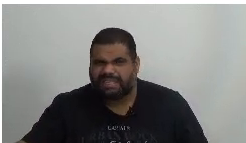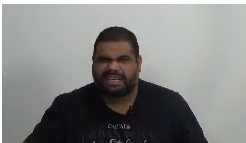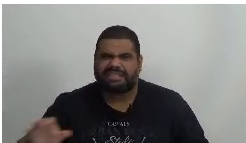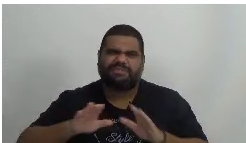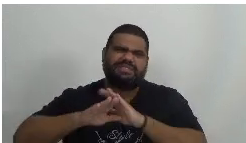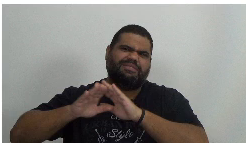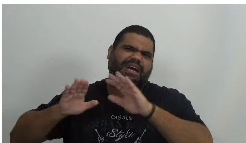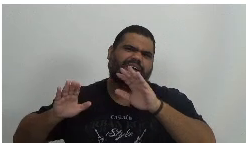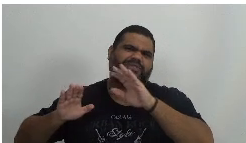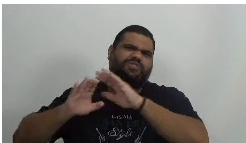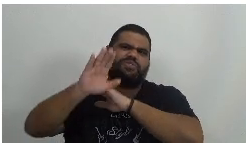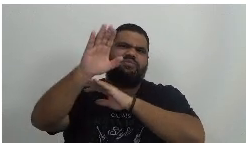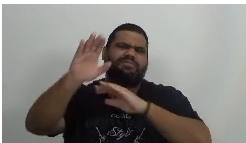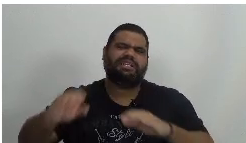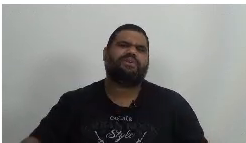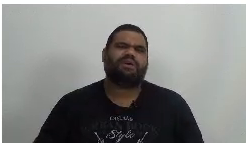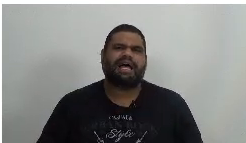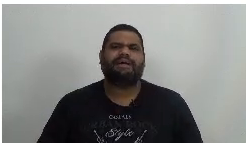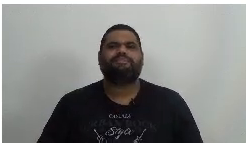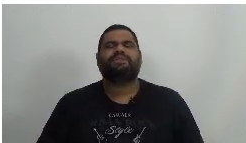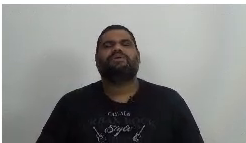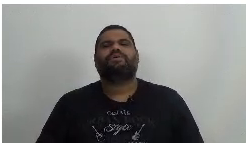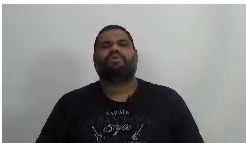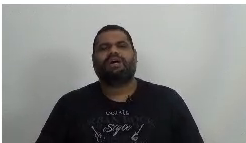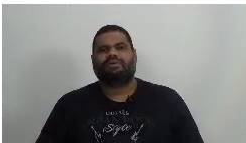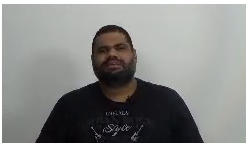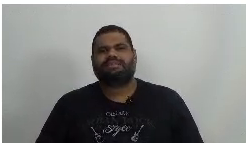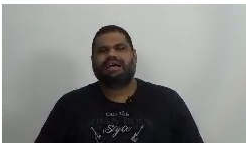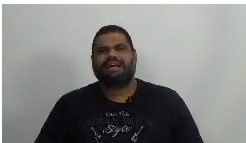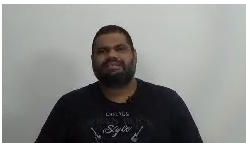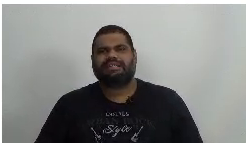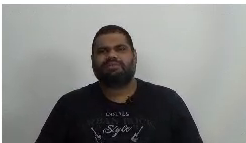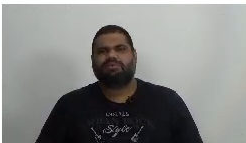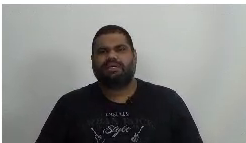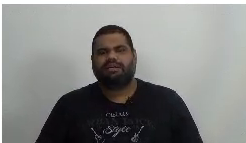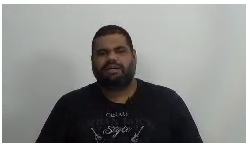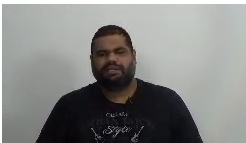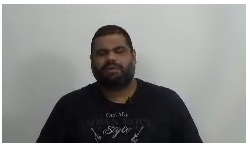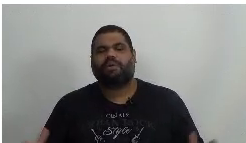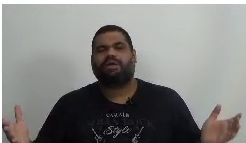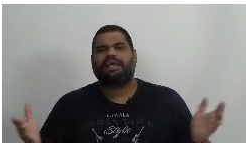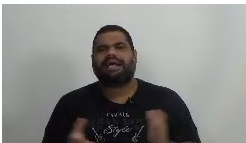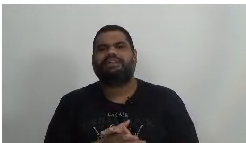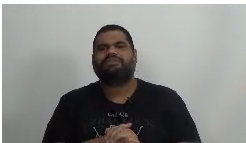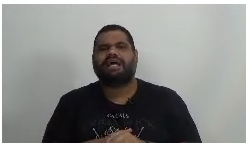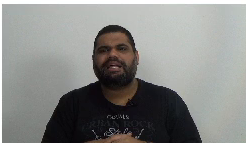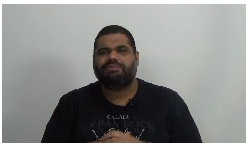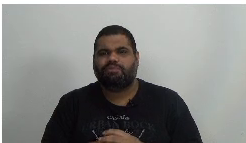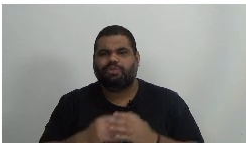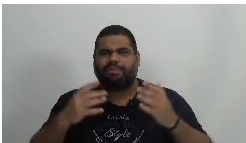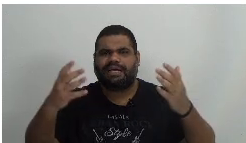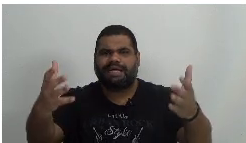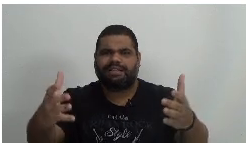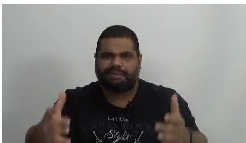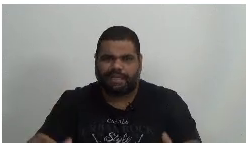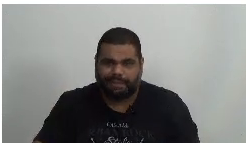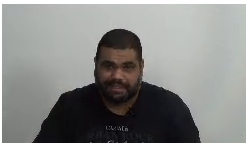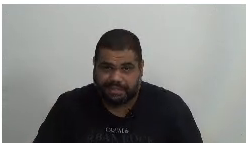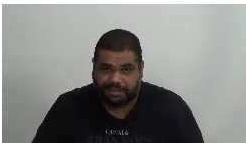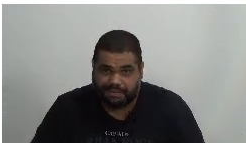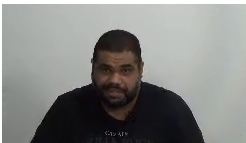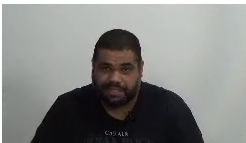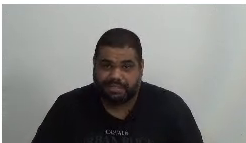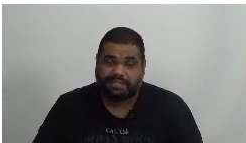Com certeza você vai, ó, decolar com a nossa assinatura anual. Recadinho dado, muito obrigado aí